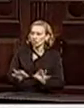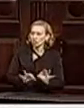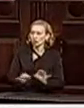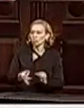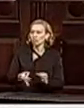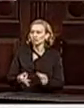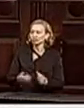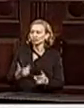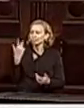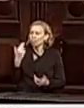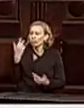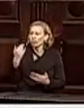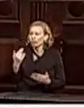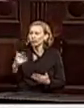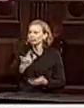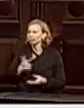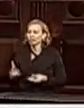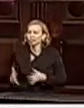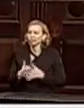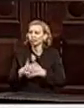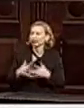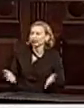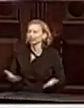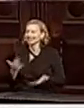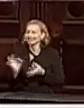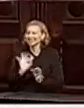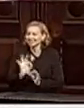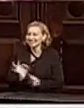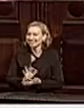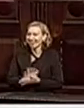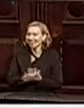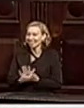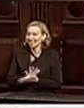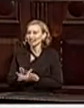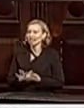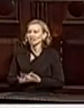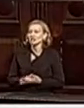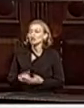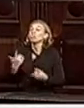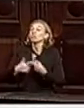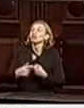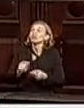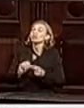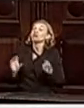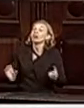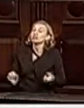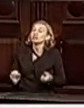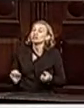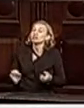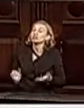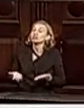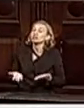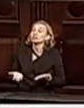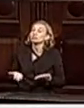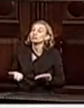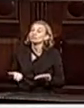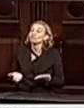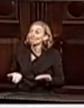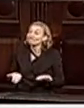simples, não tem nenhuma complicação. Por que isso não é feito? Não é feito exatamente